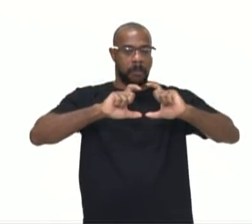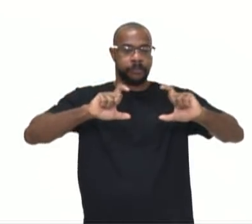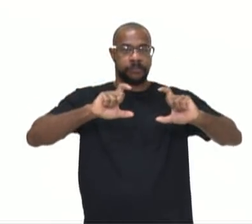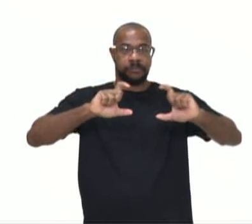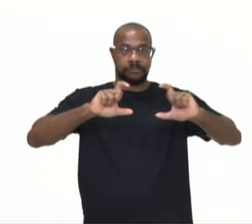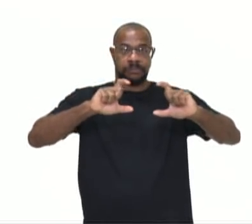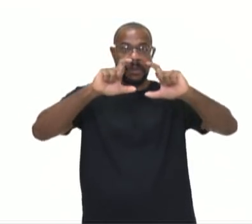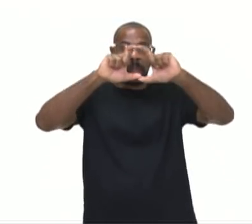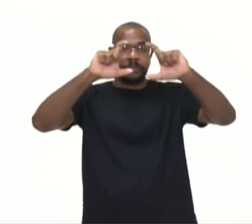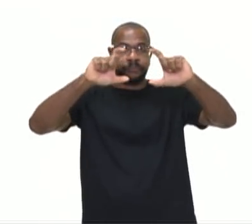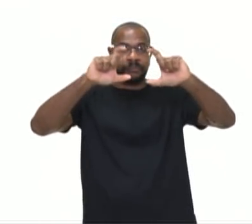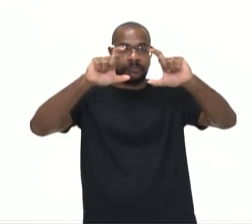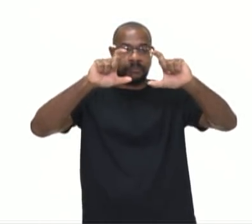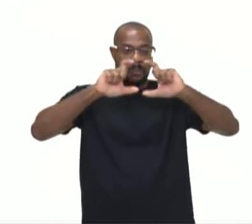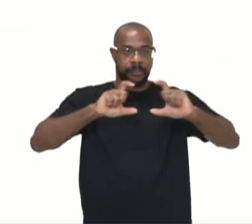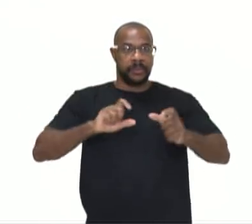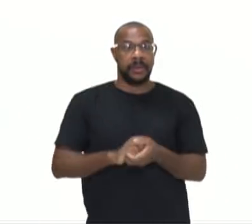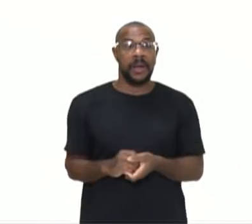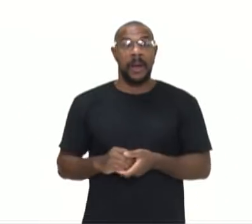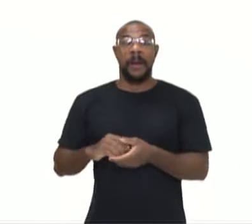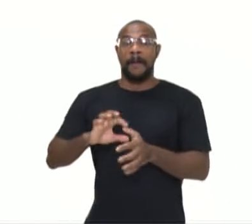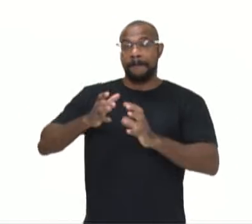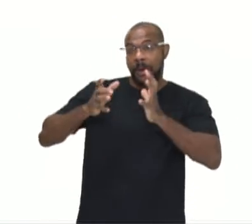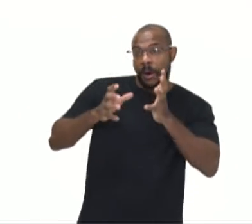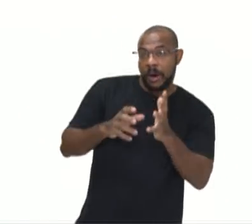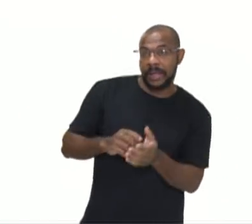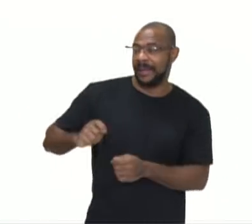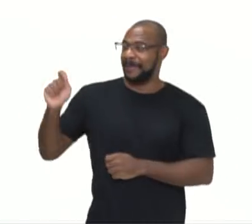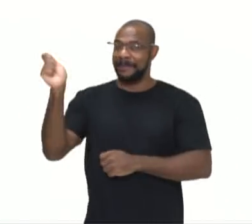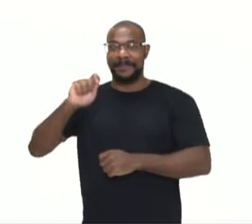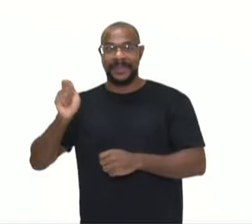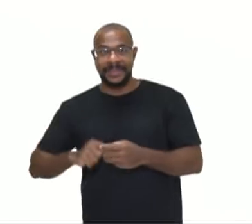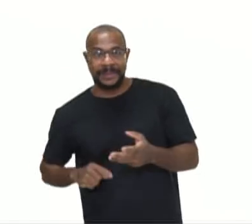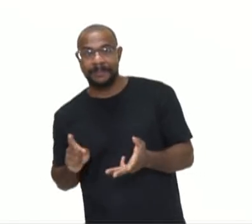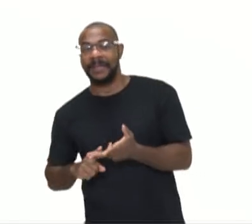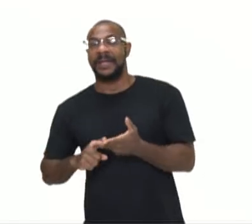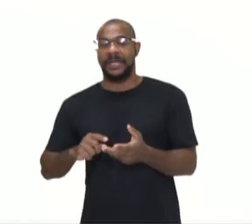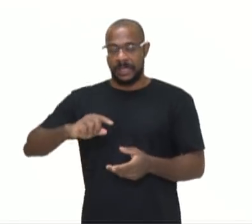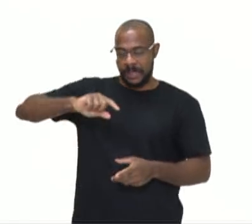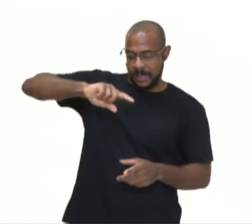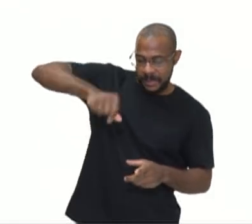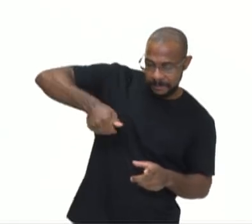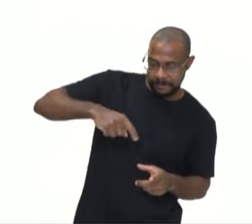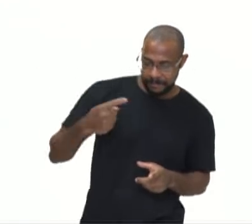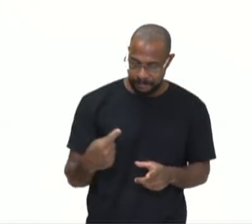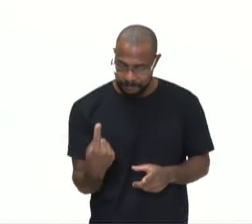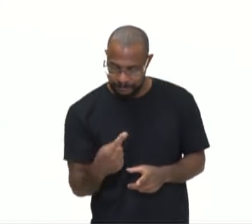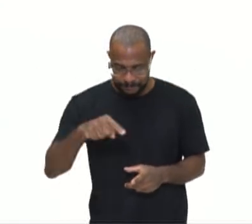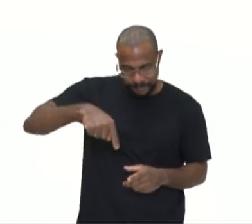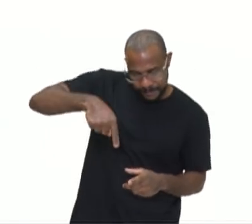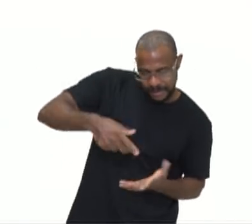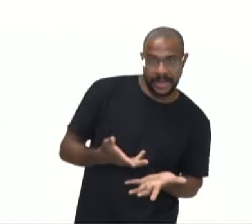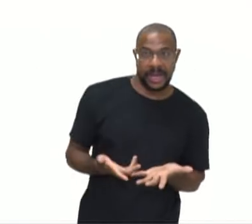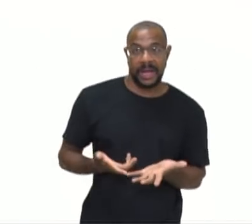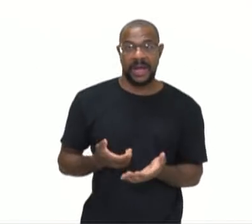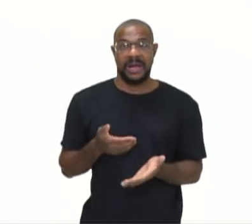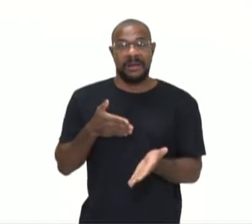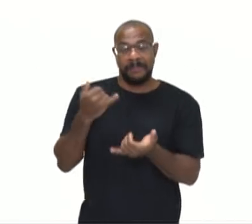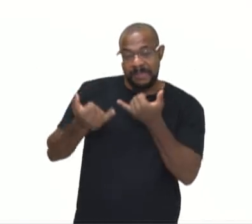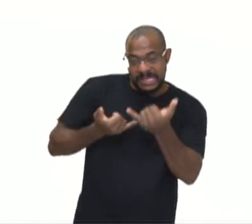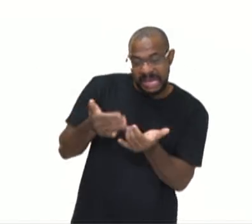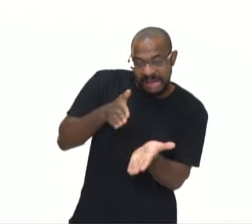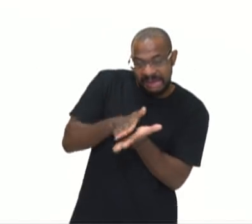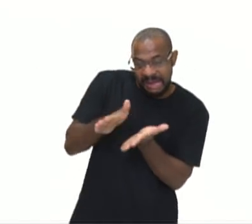que bola, papagaio e peão, de tanto brincar se gastam, as palavras não. Quanto mais se brinca